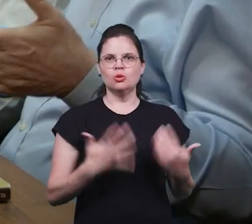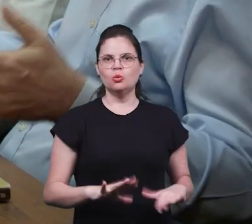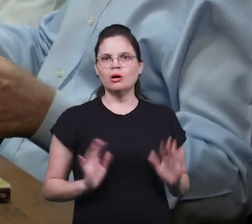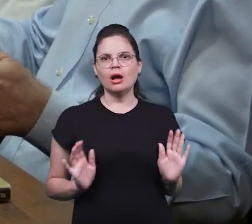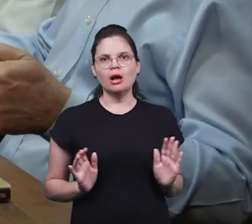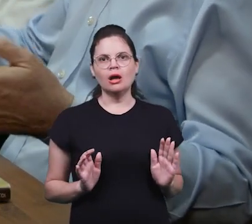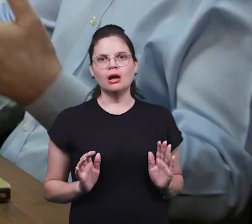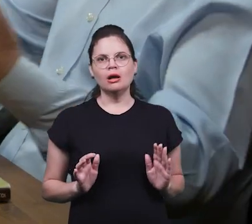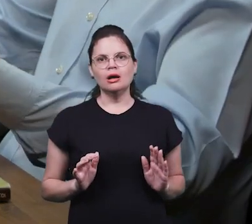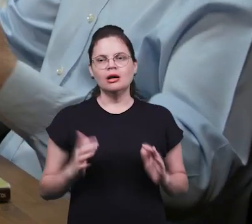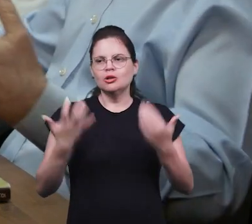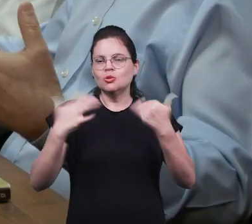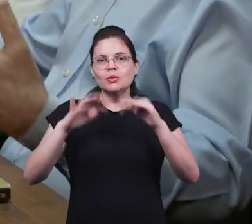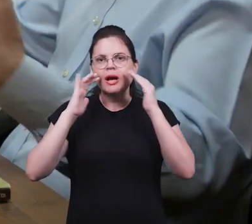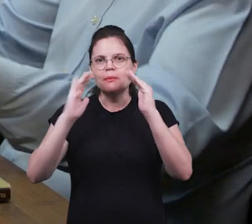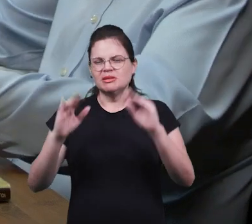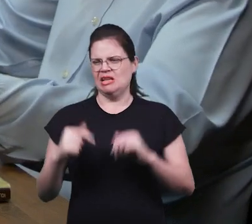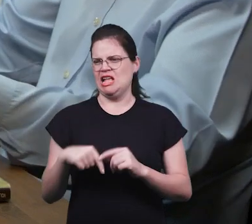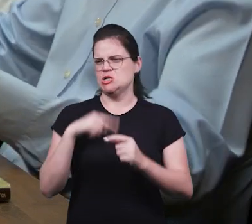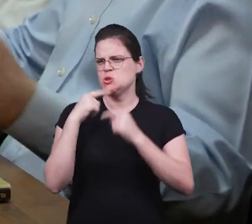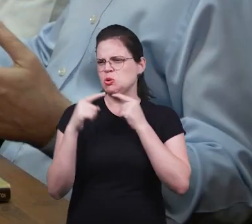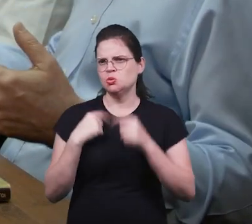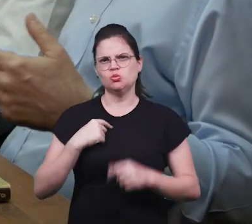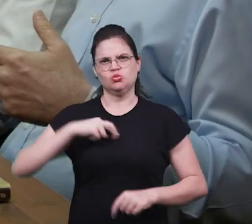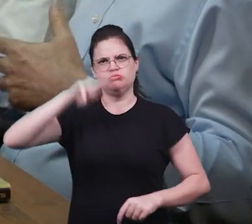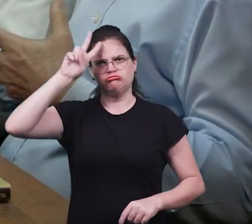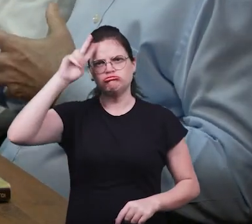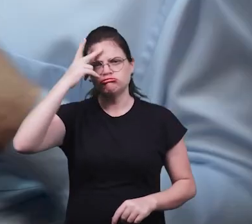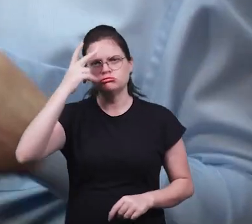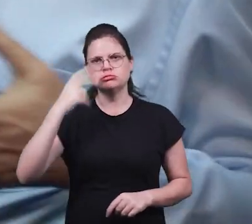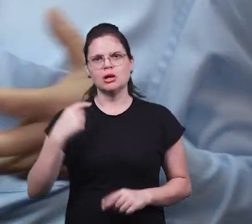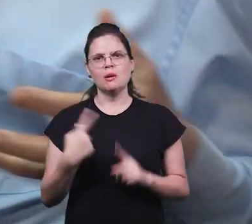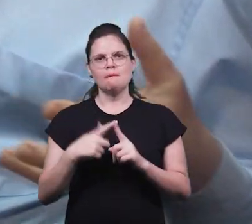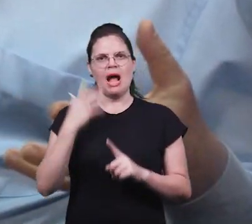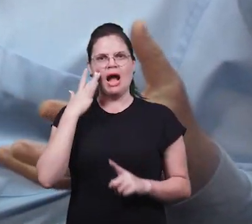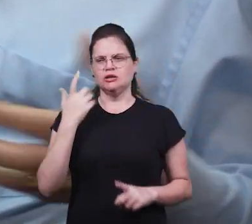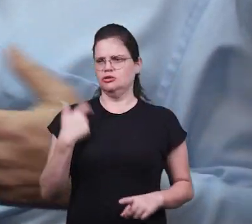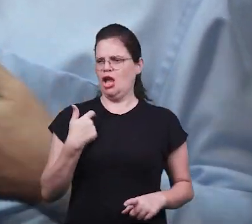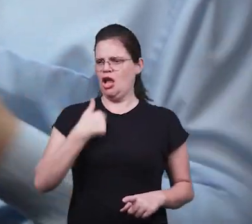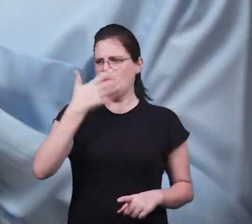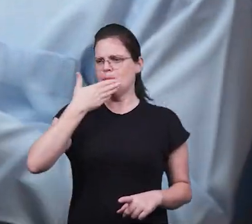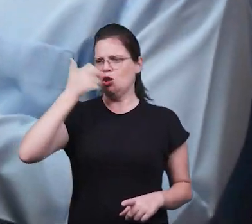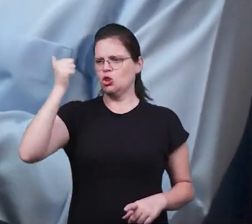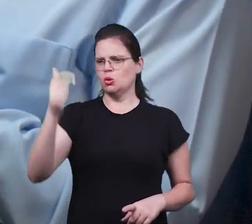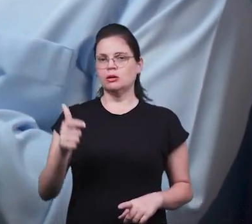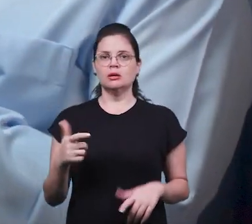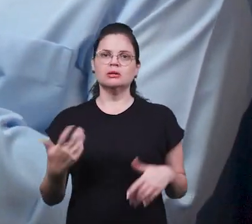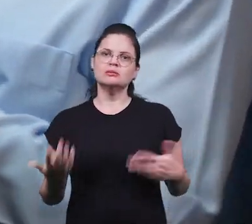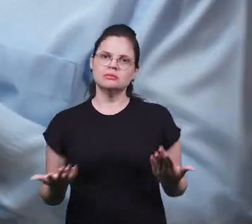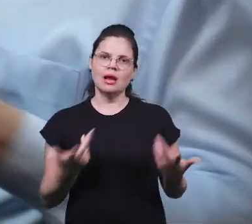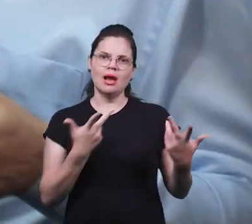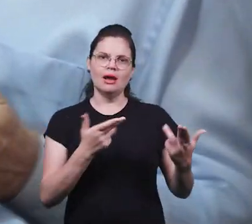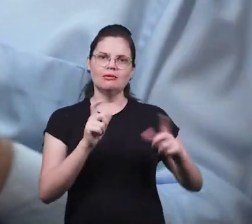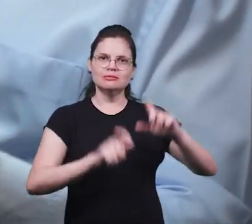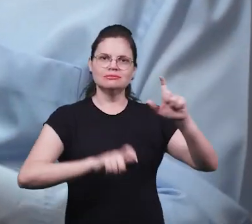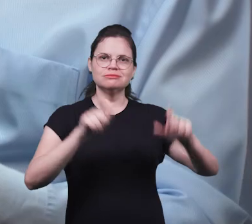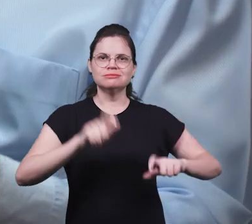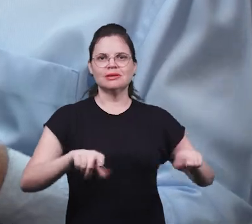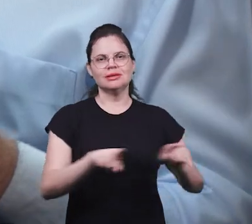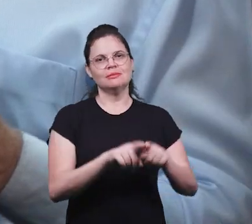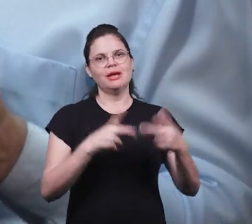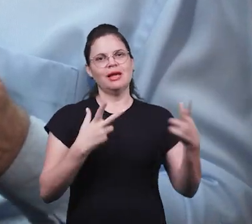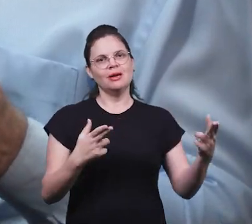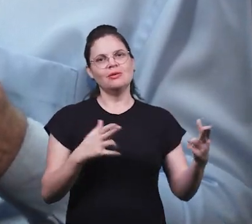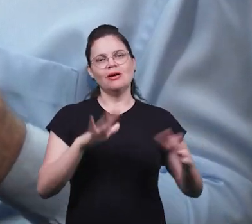obedecer, ele questiona, ele se rebela, porque ele acha que ele é melhor. Então, as coisas do Senhor também são